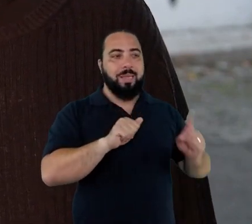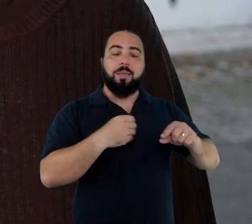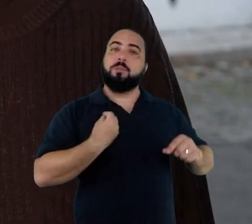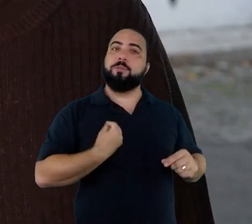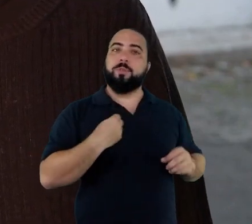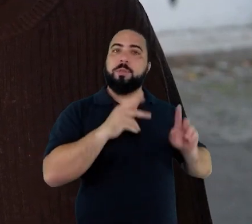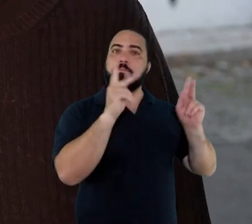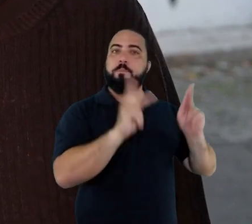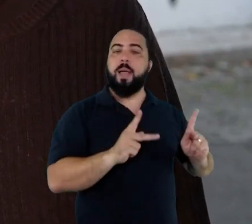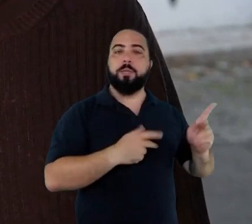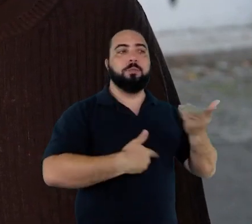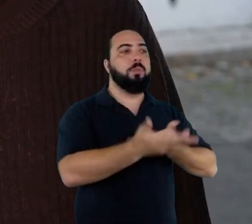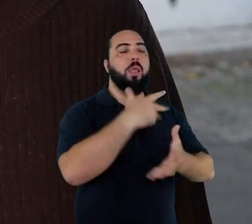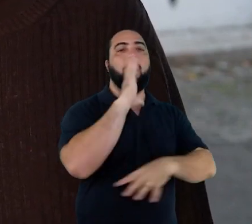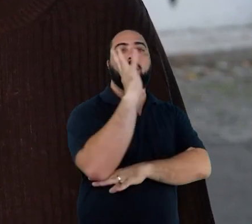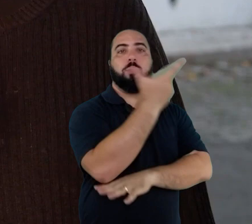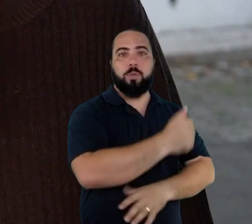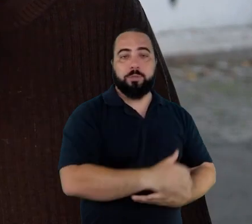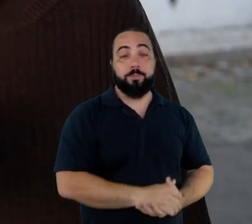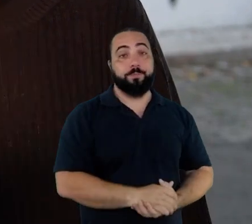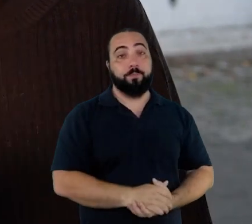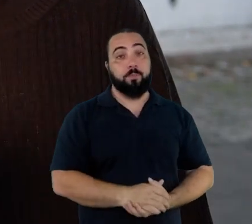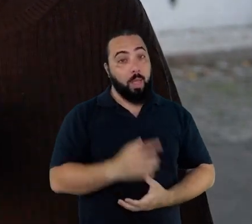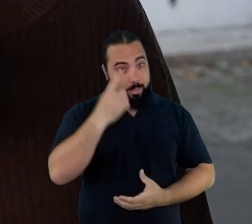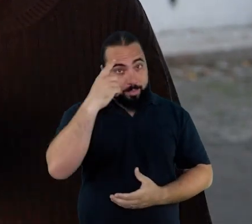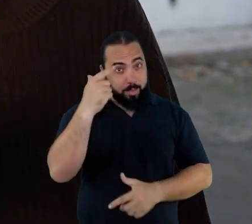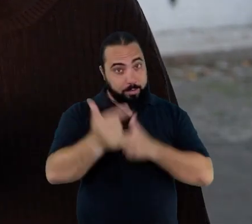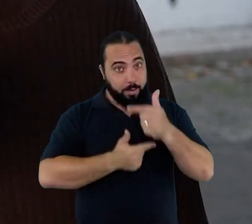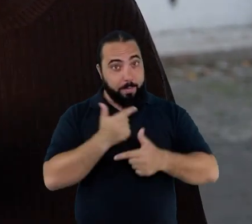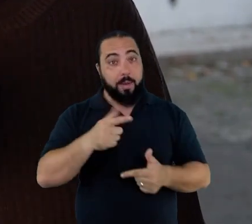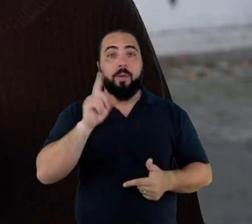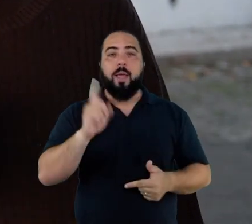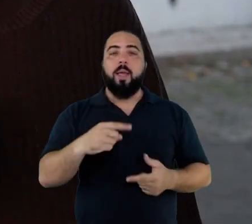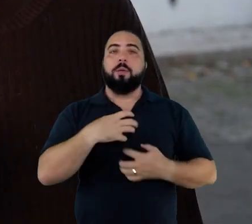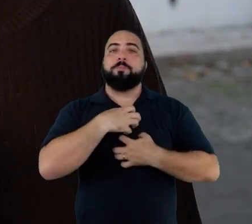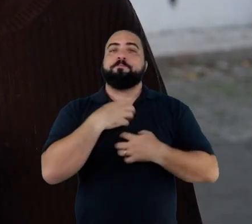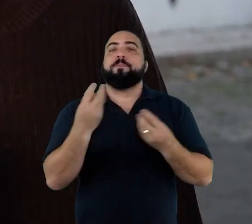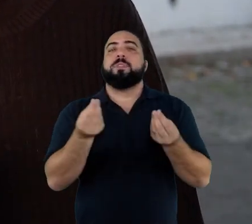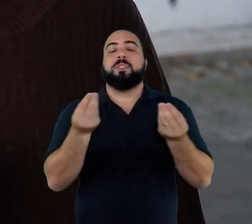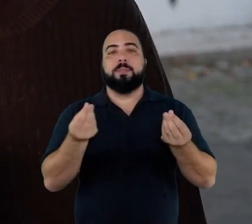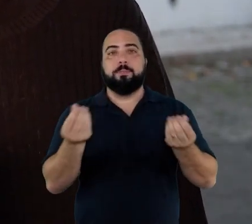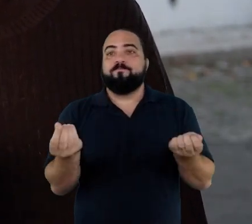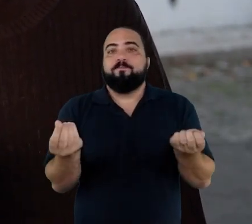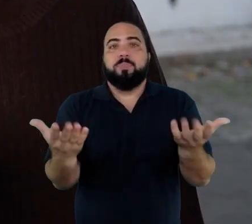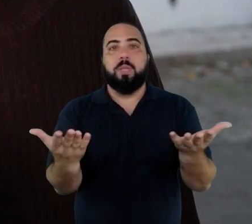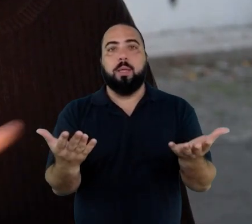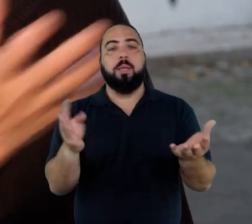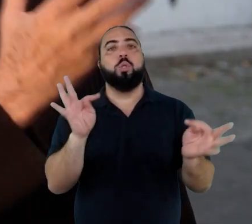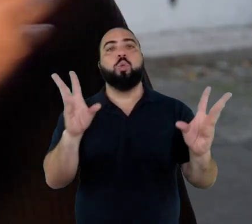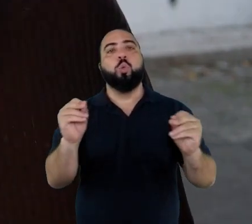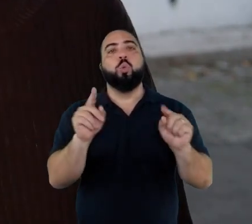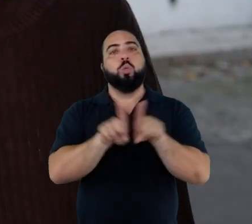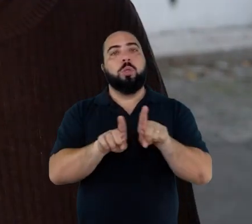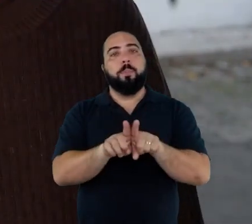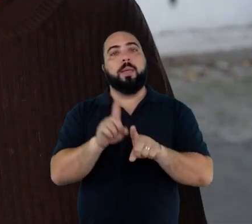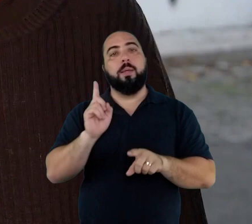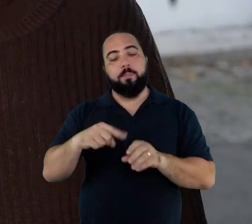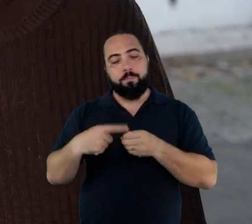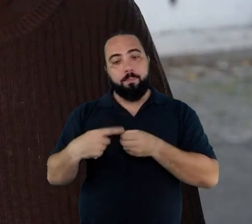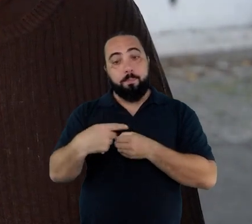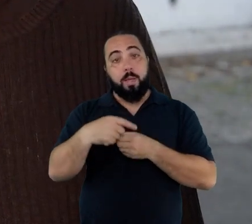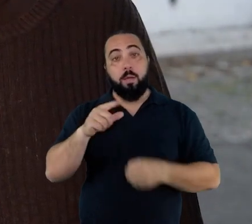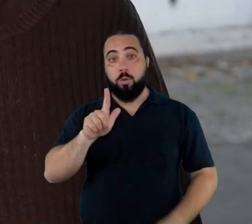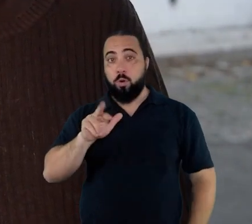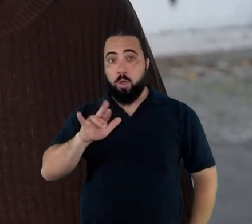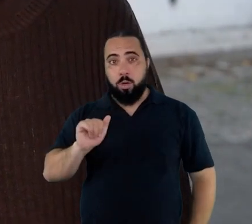né, pacificamente com a natureza. E a ideia desse trabalho é sensibilizar, né, toda a parte aqui do nosso